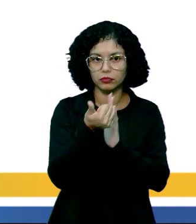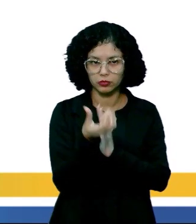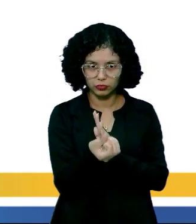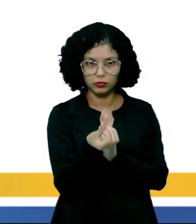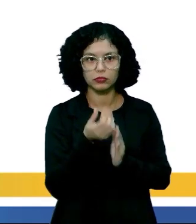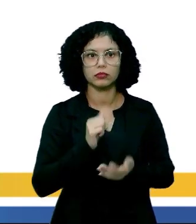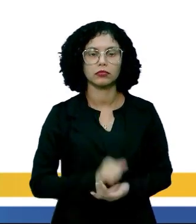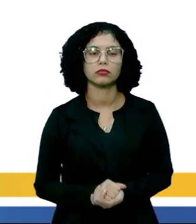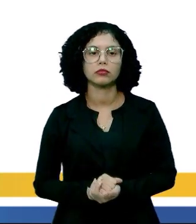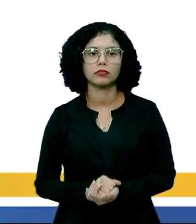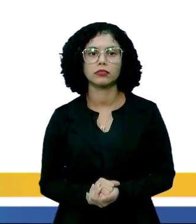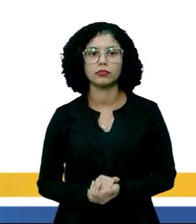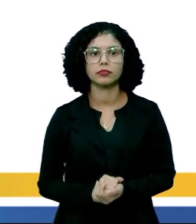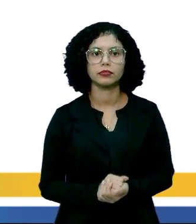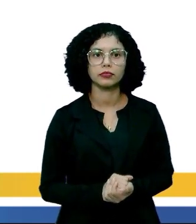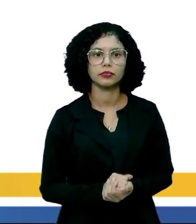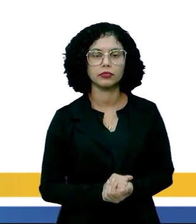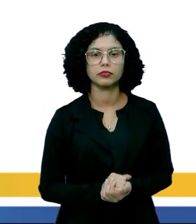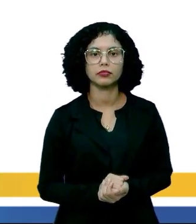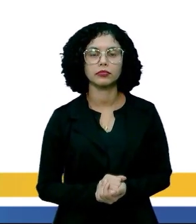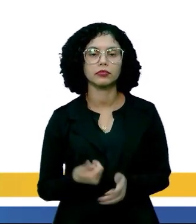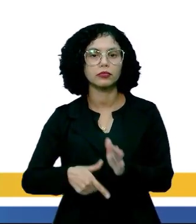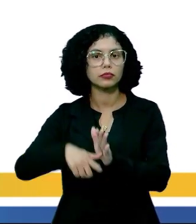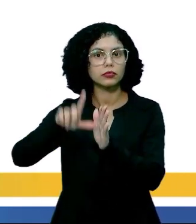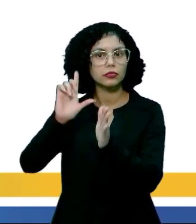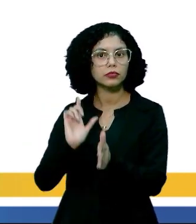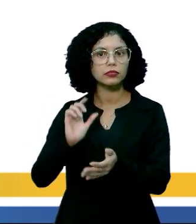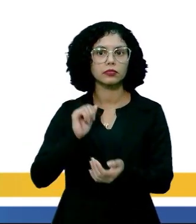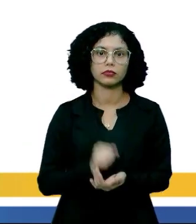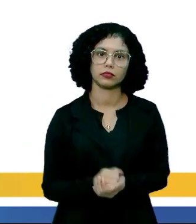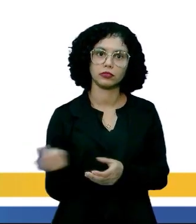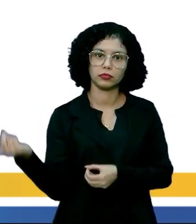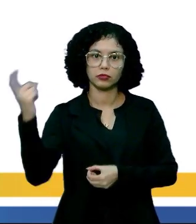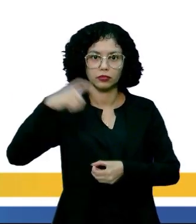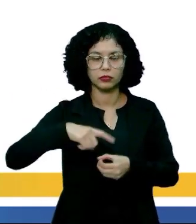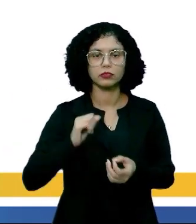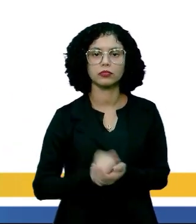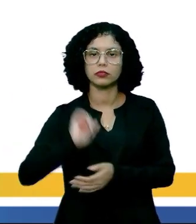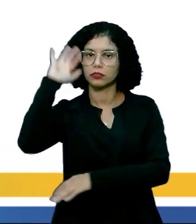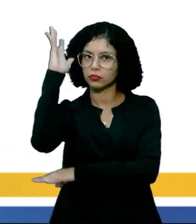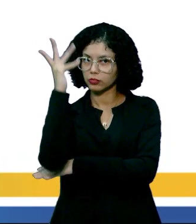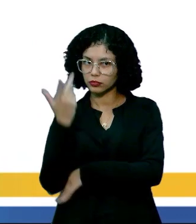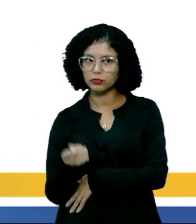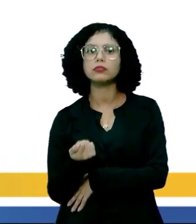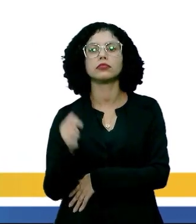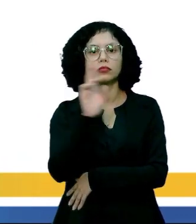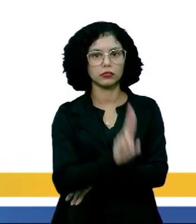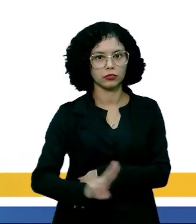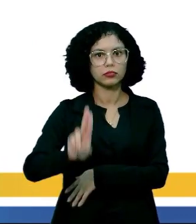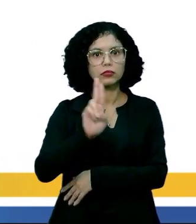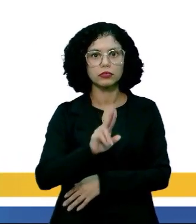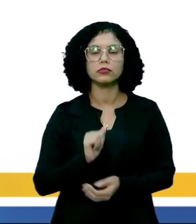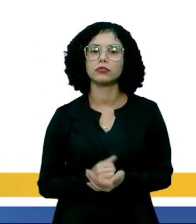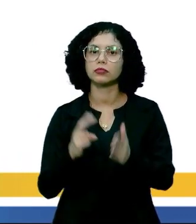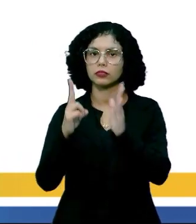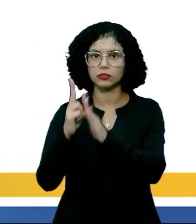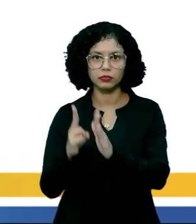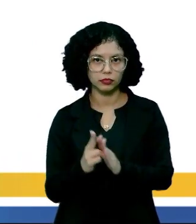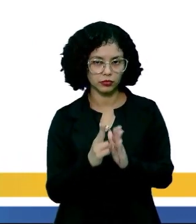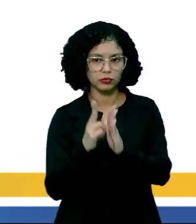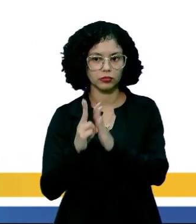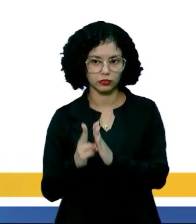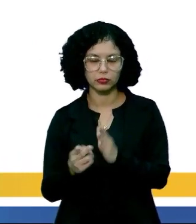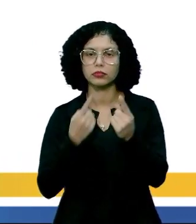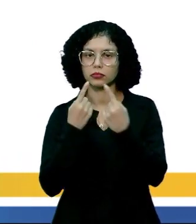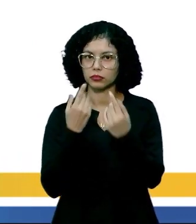né, 1530 é século XVI. Antes da vinda dos africanos, a mão de obra utilizada era indígena, já